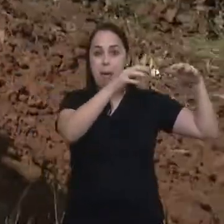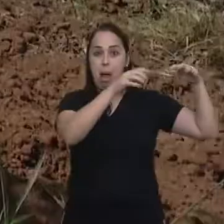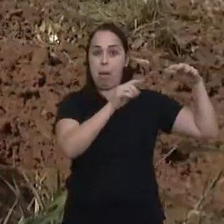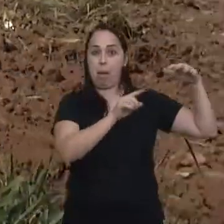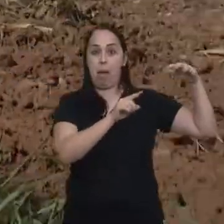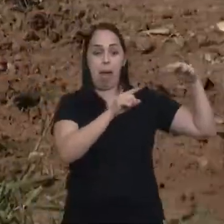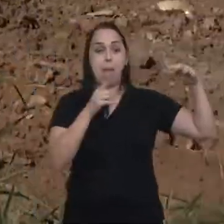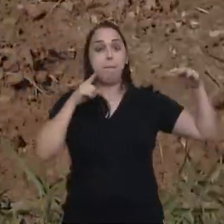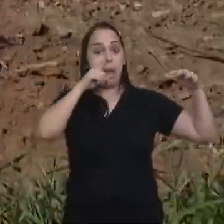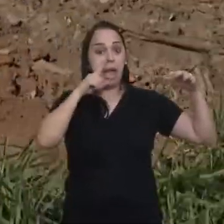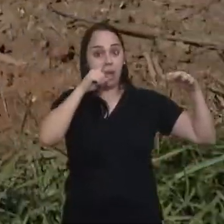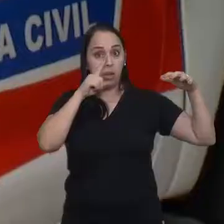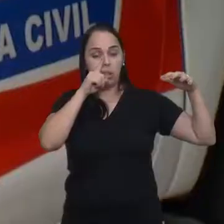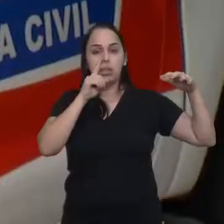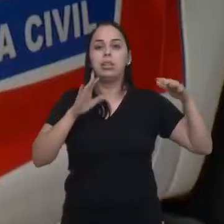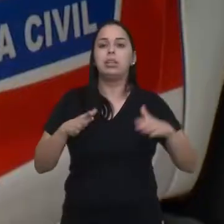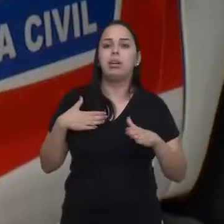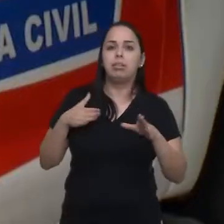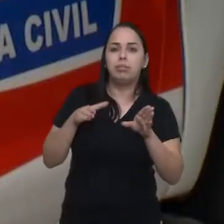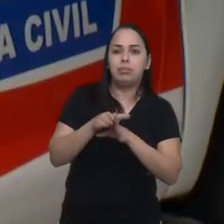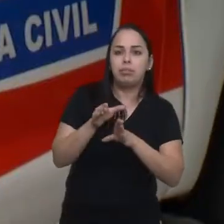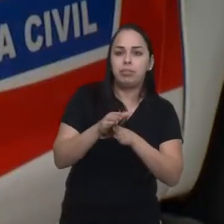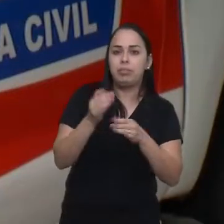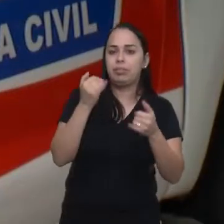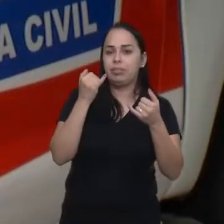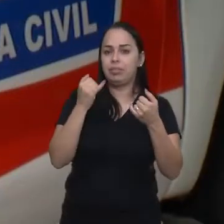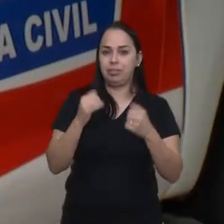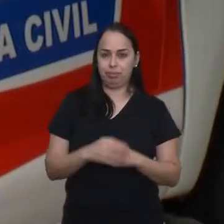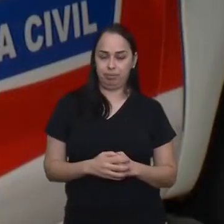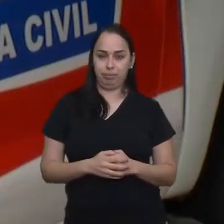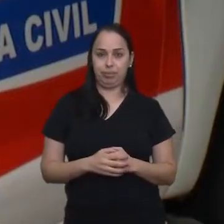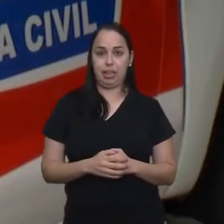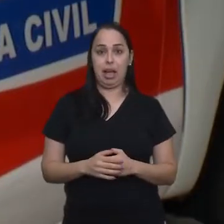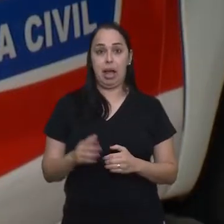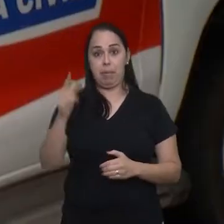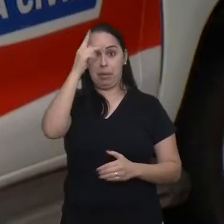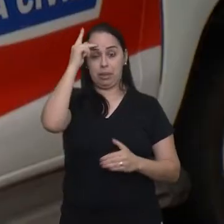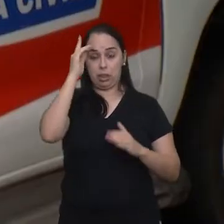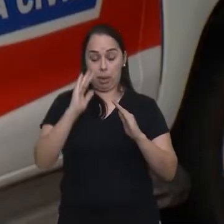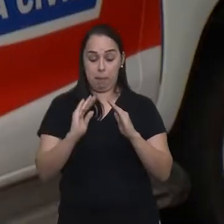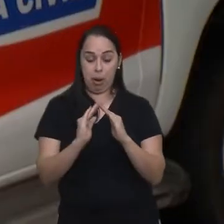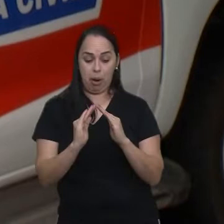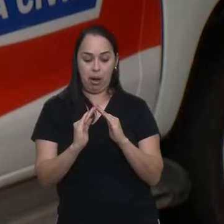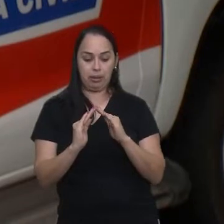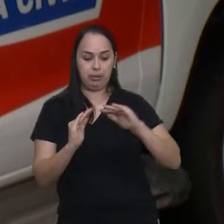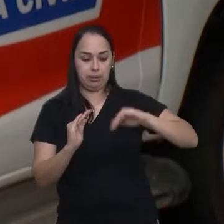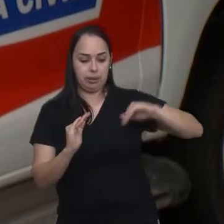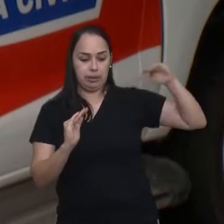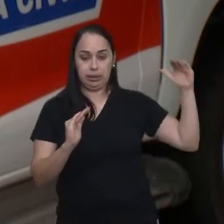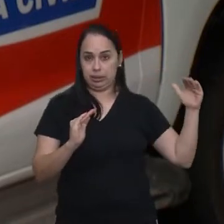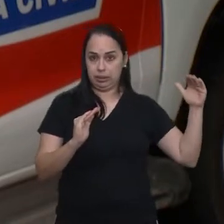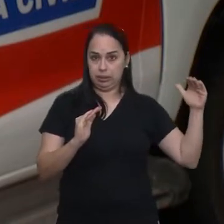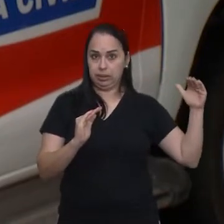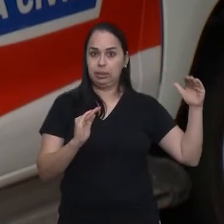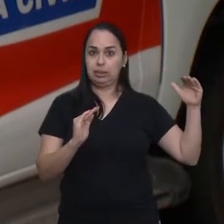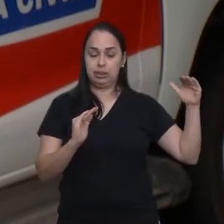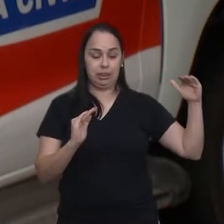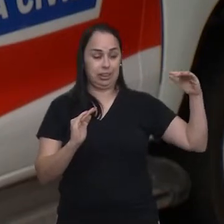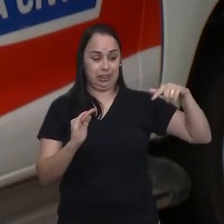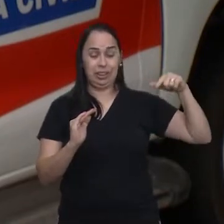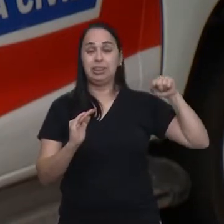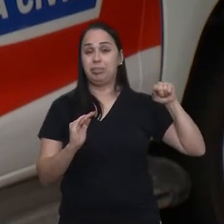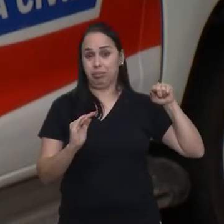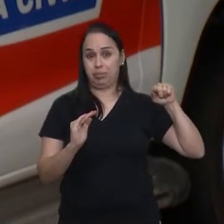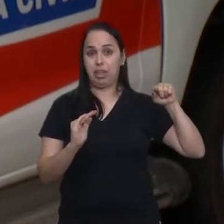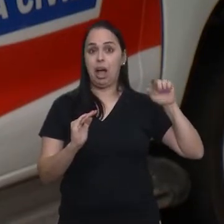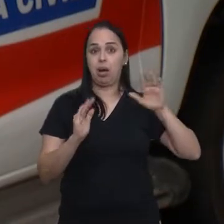é sempre um sinal de alerta. Por isso, ele reforça alguns cuidados. Quem mora próximo à encosta, né, a taludes,